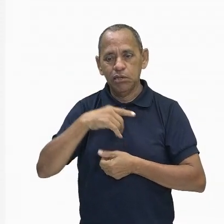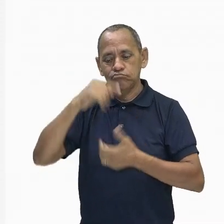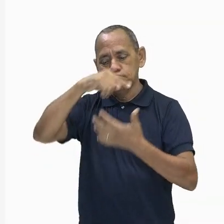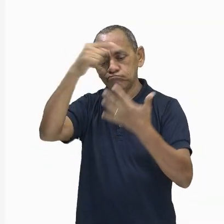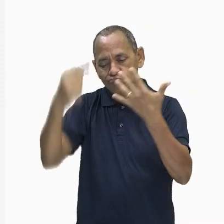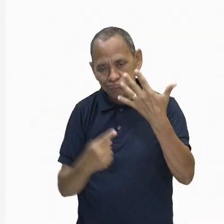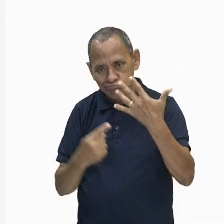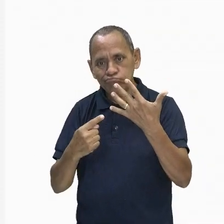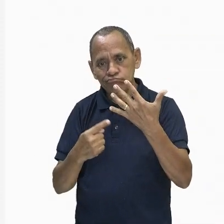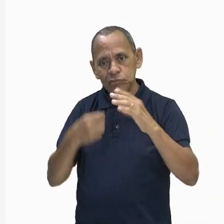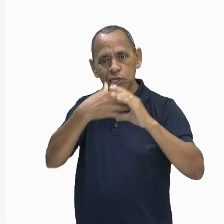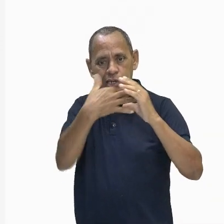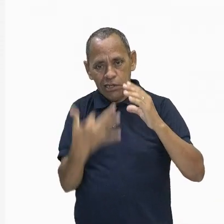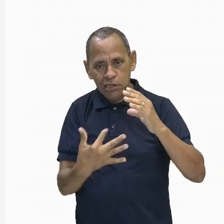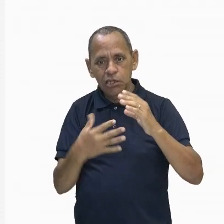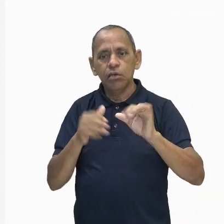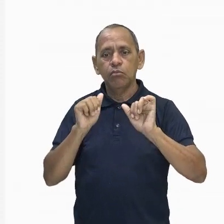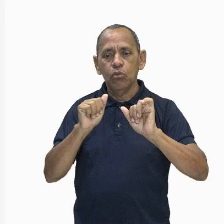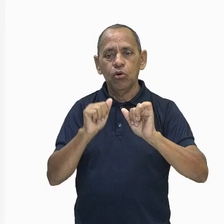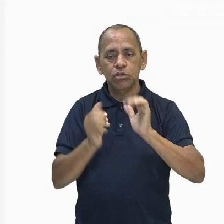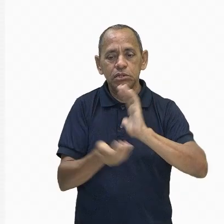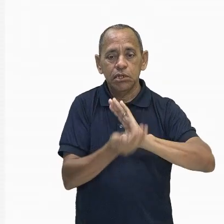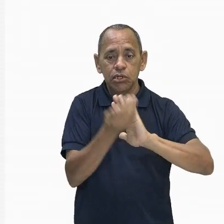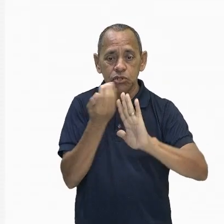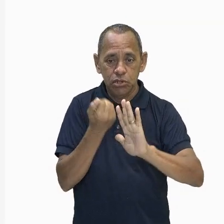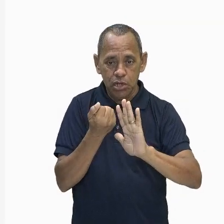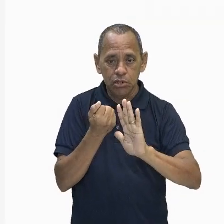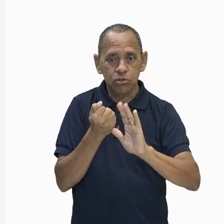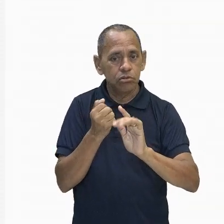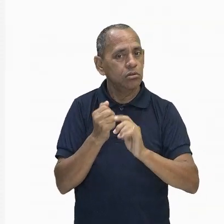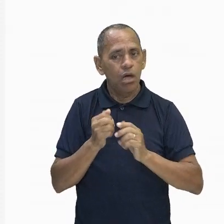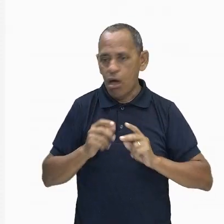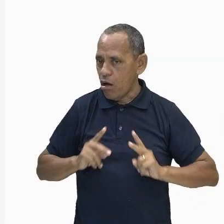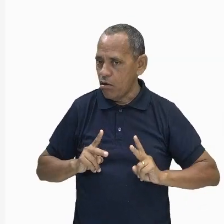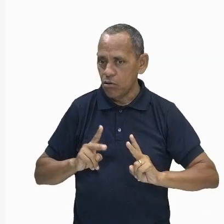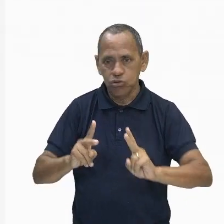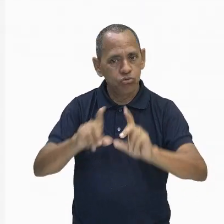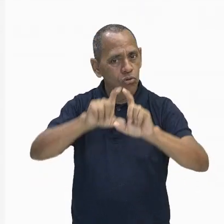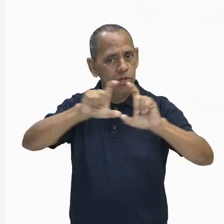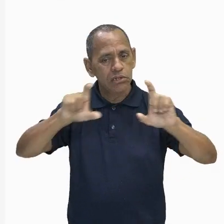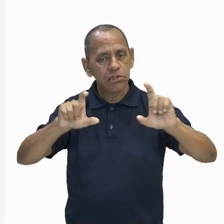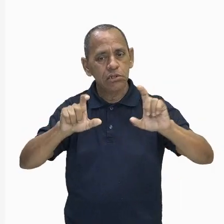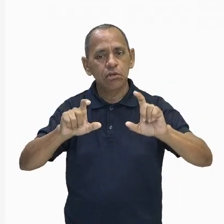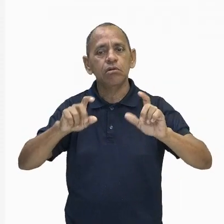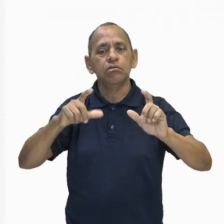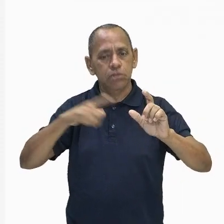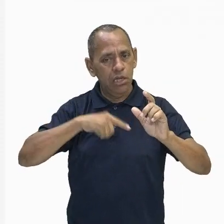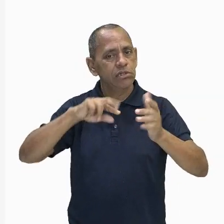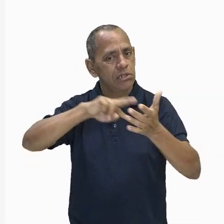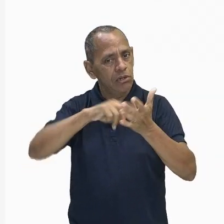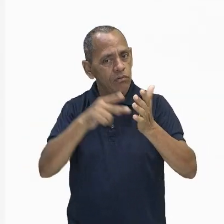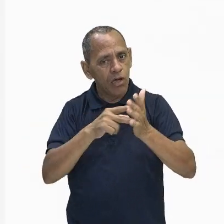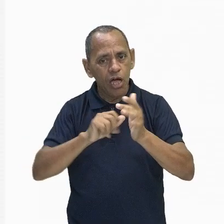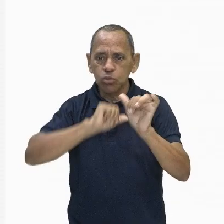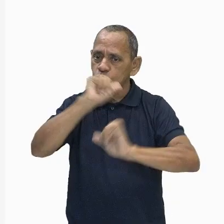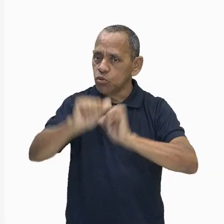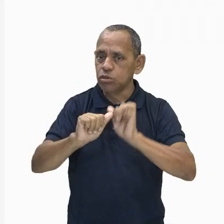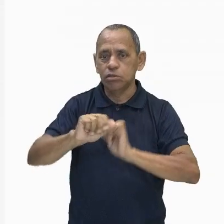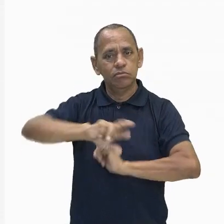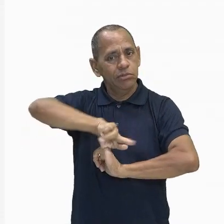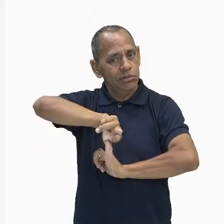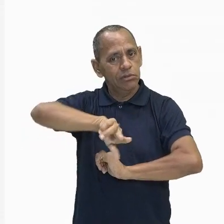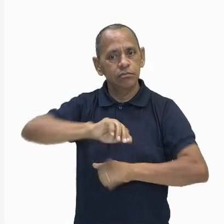que ele pode ser retirado, que a oração vai permanecer com sentido, ela não é alterada,